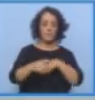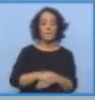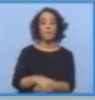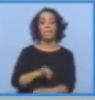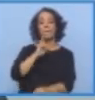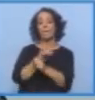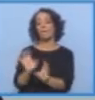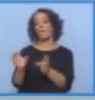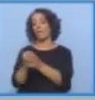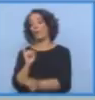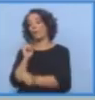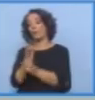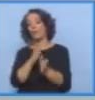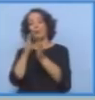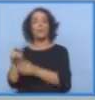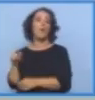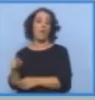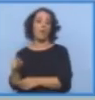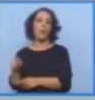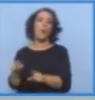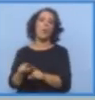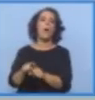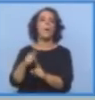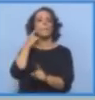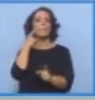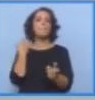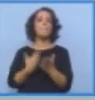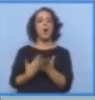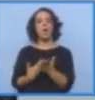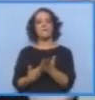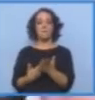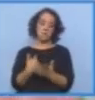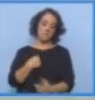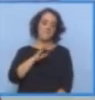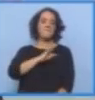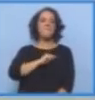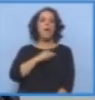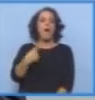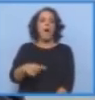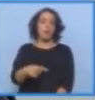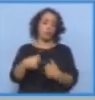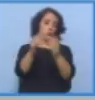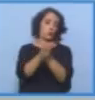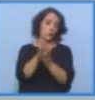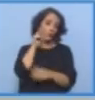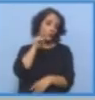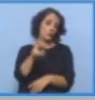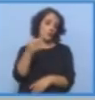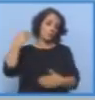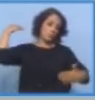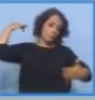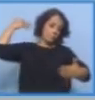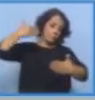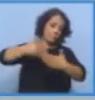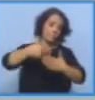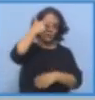utilizam exatamente isso como prova. Ou seja, a prova da fé, como aliás todos nós observamos ao longo da história,